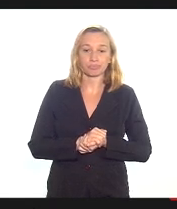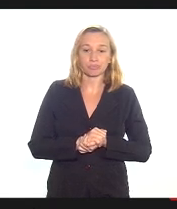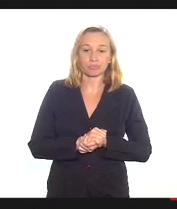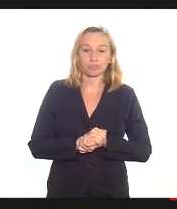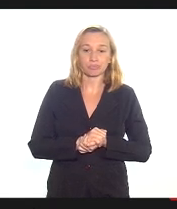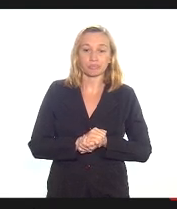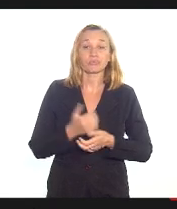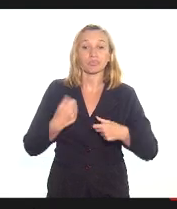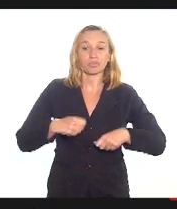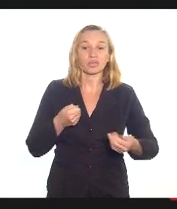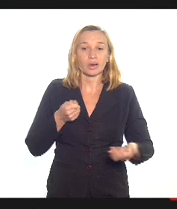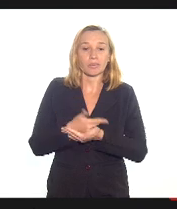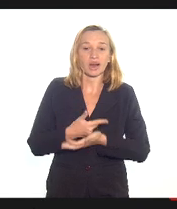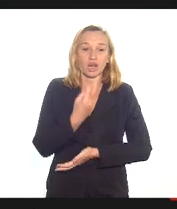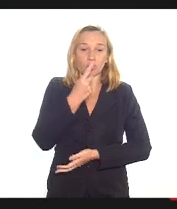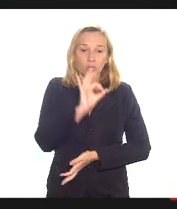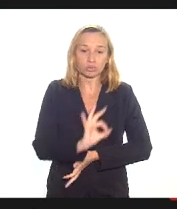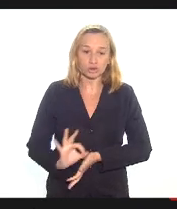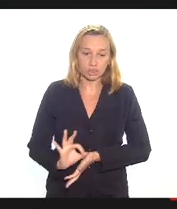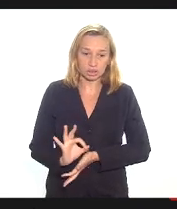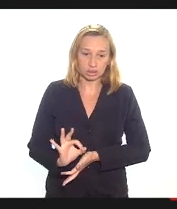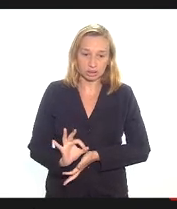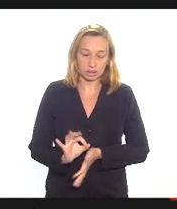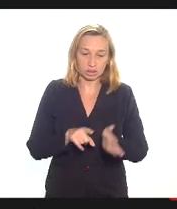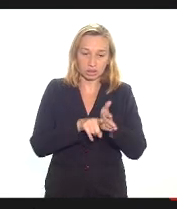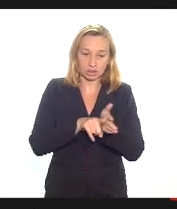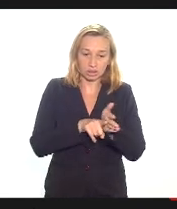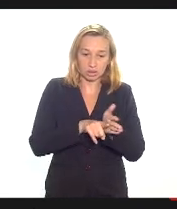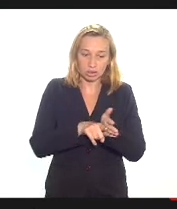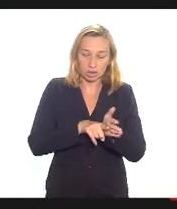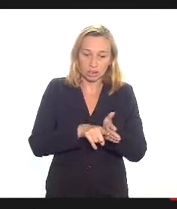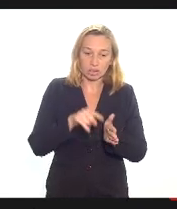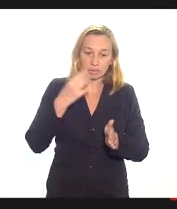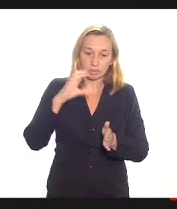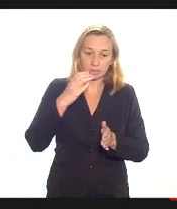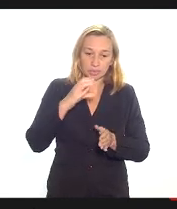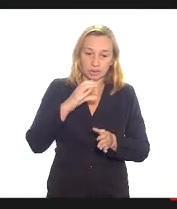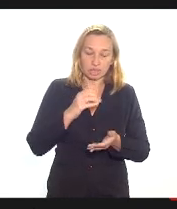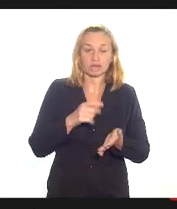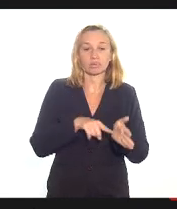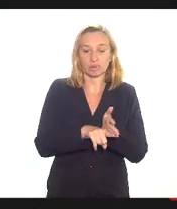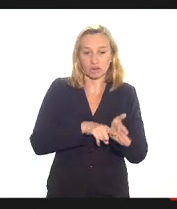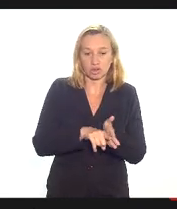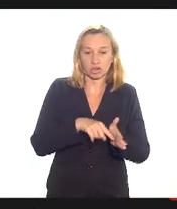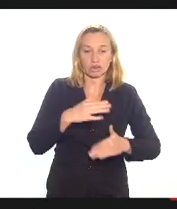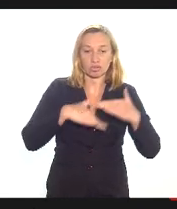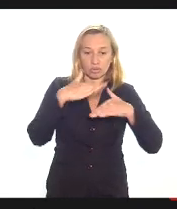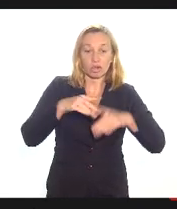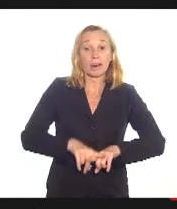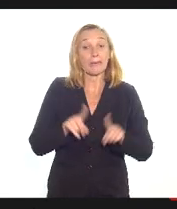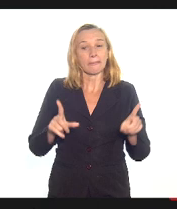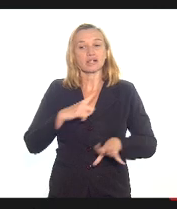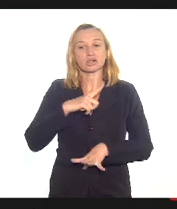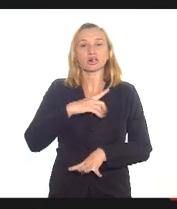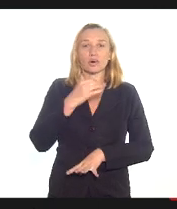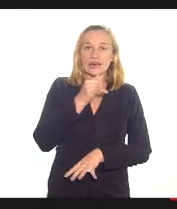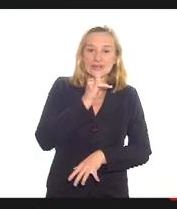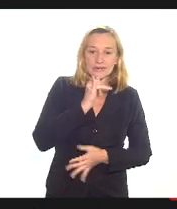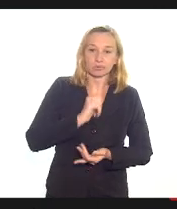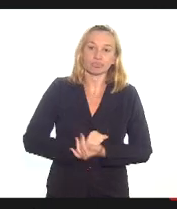tem que pagar 1% de pesquisa e desenvolvimento. Mas eu tenho, por